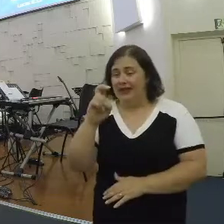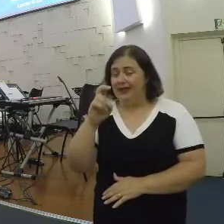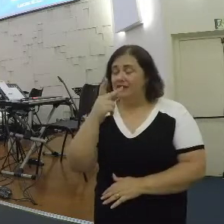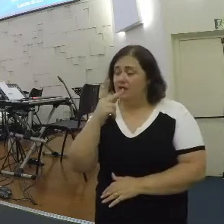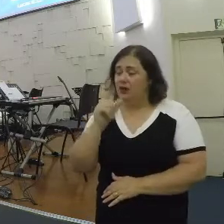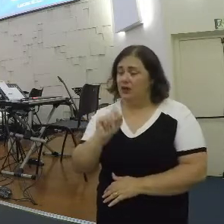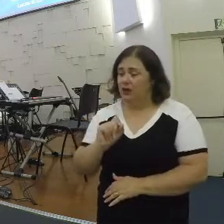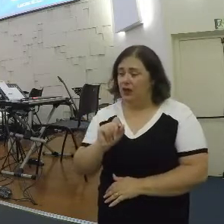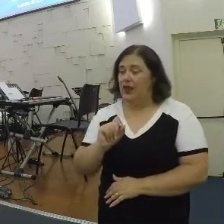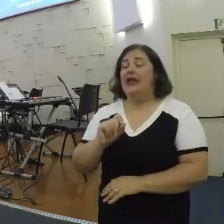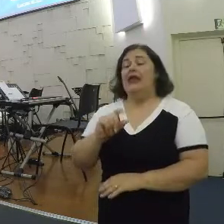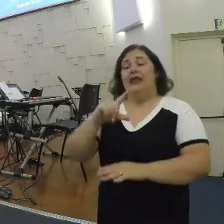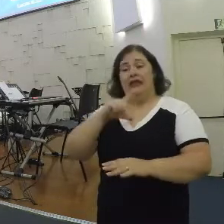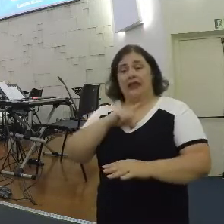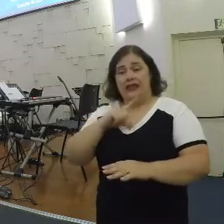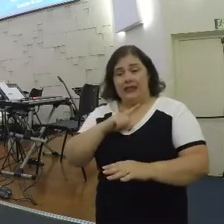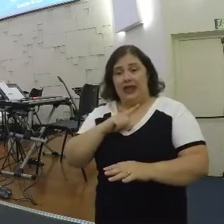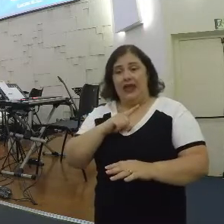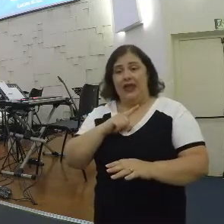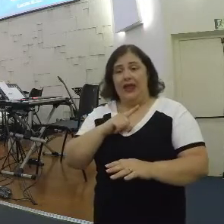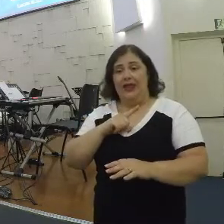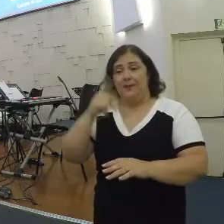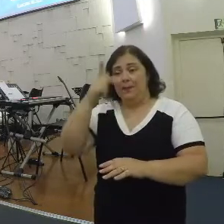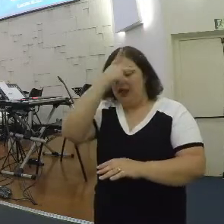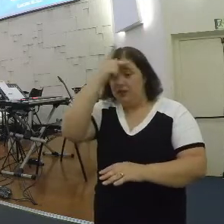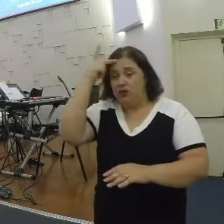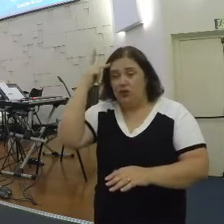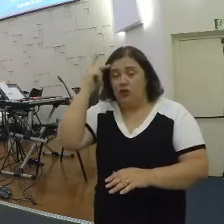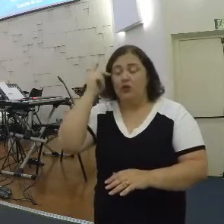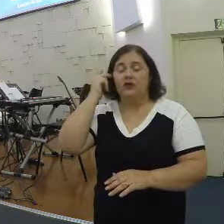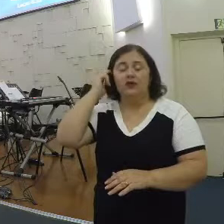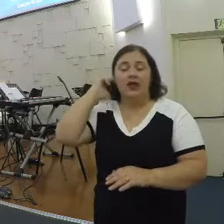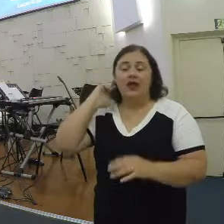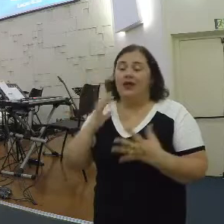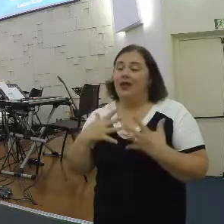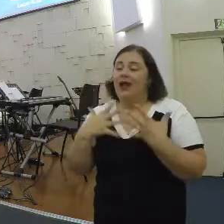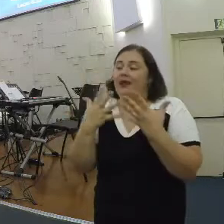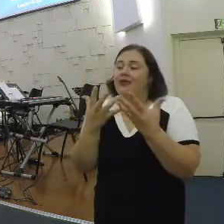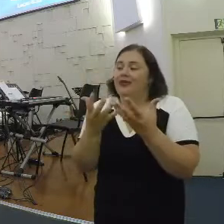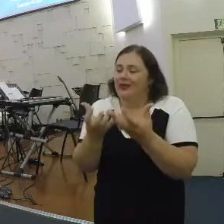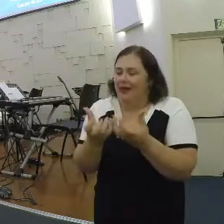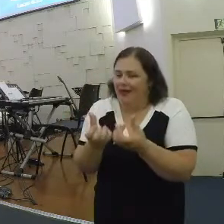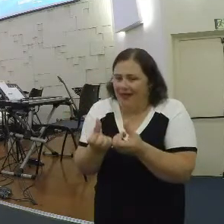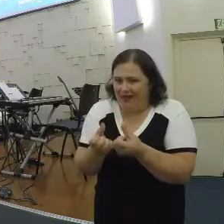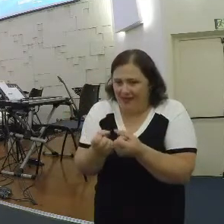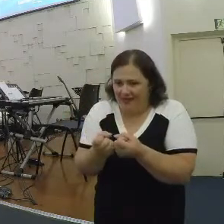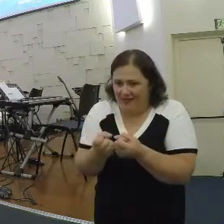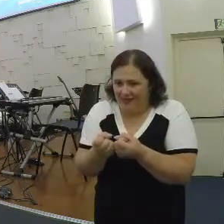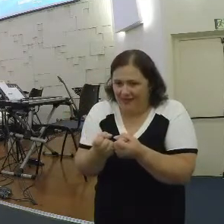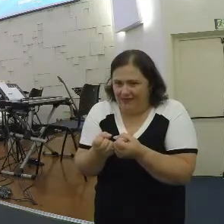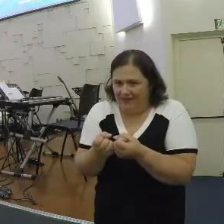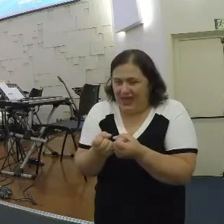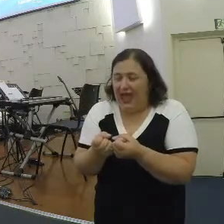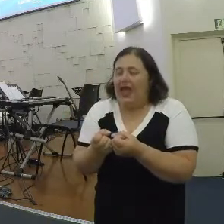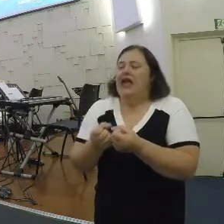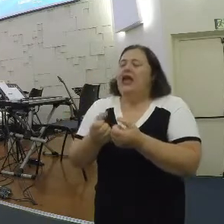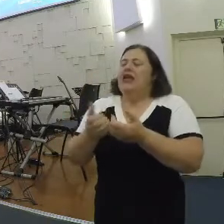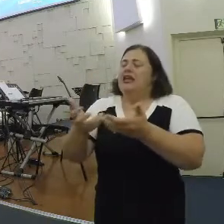com perseverança. No versículo 8 é dito que uma produz 100 por 1.